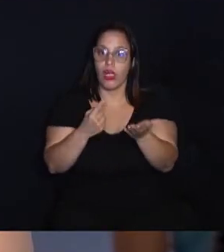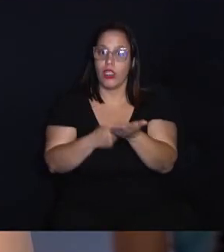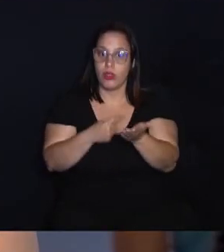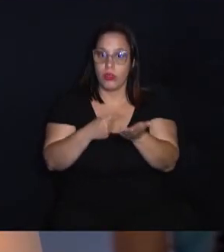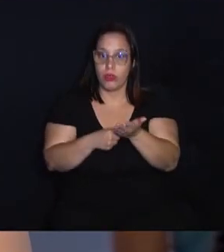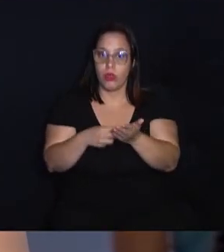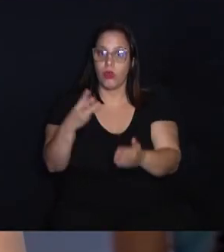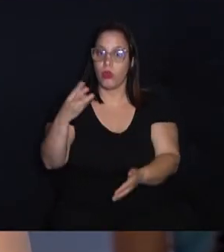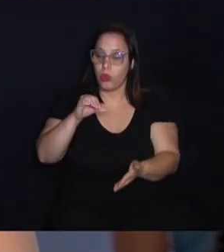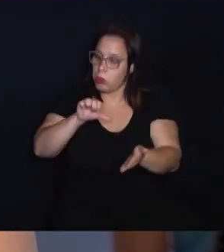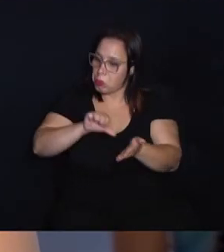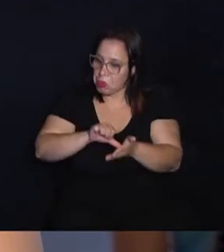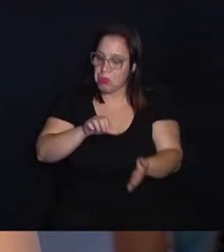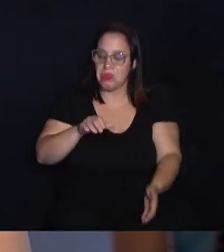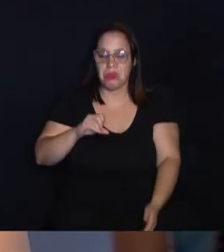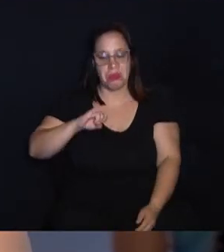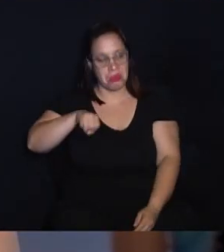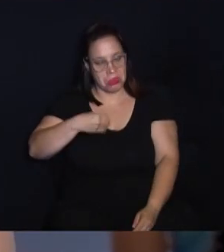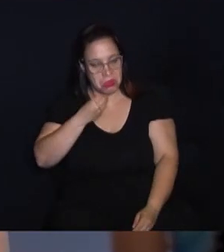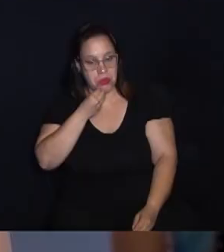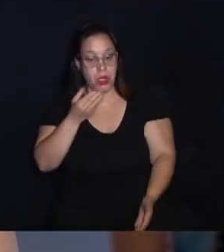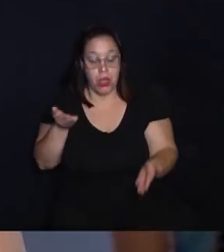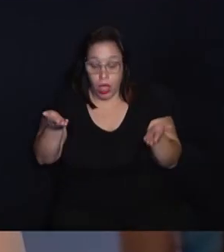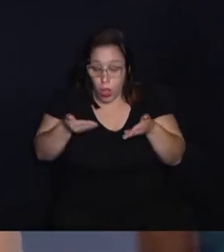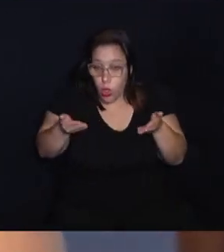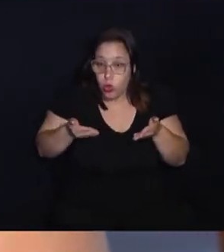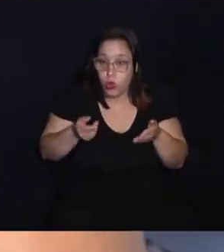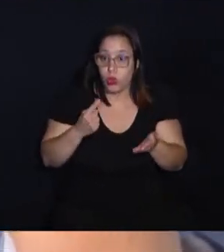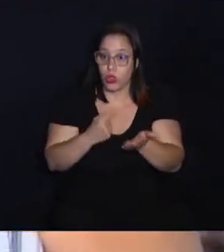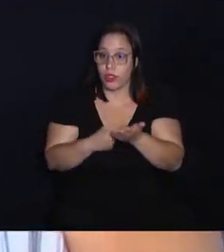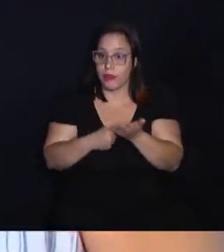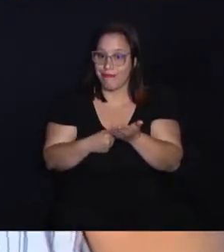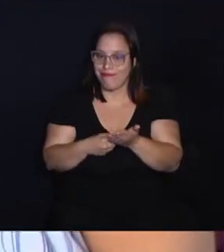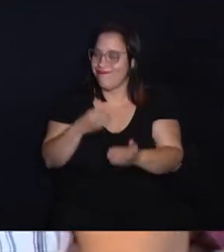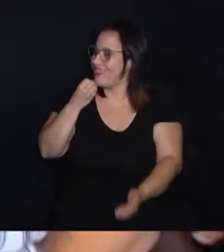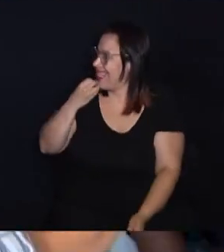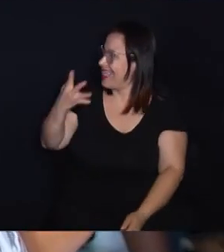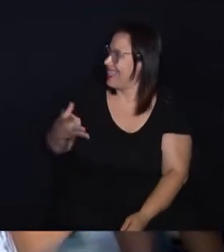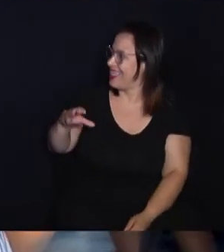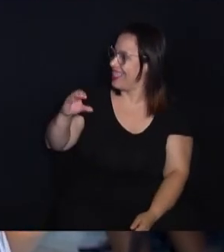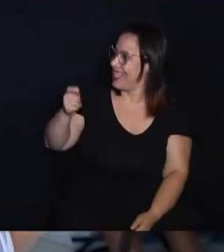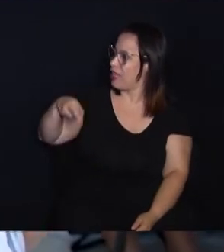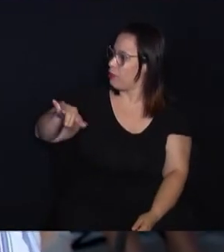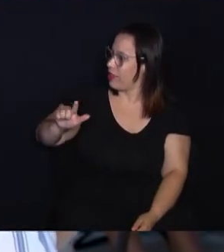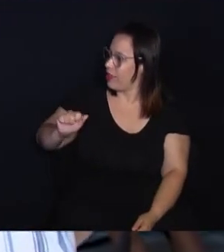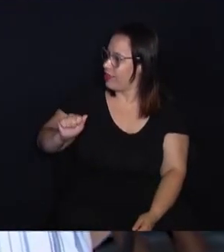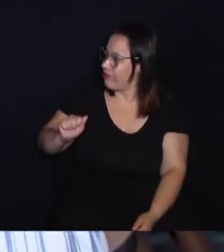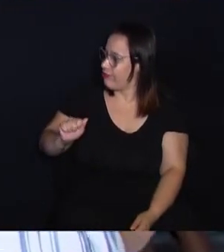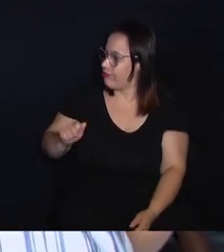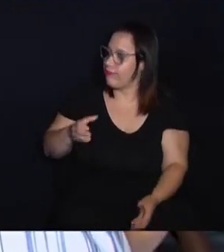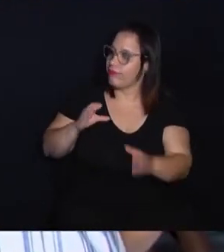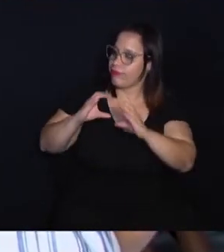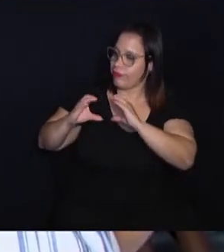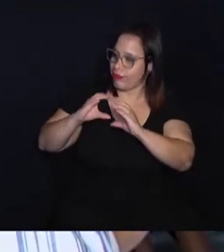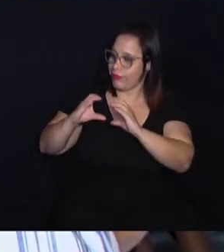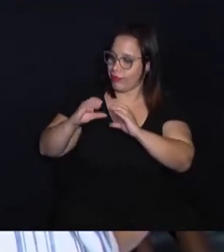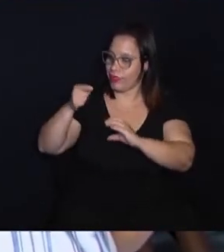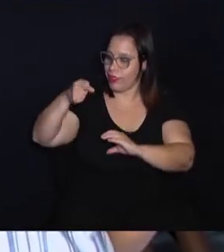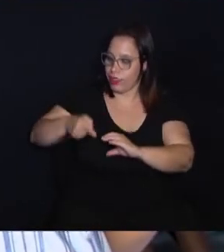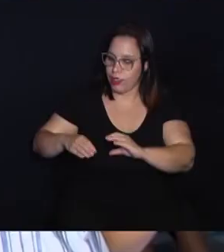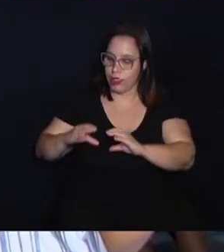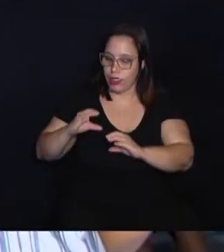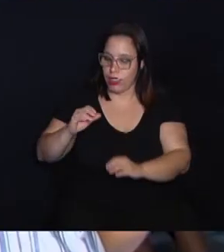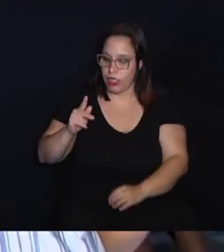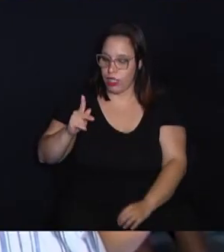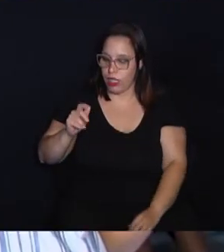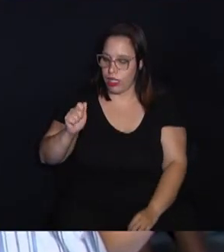nos 3 postos as oportunidades ainda hoje mesmo agendando. Muito bem, Camila Garrido, ela que é coordenadora aqui do